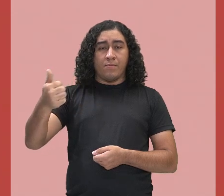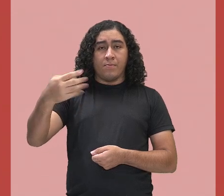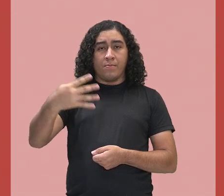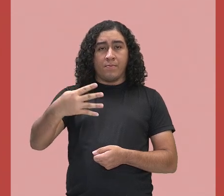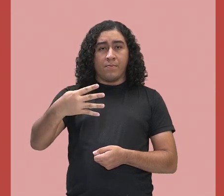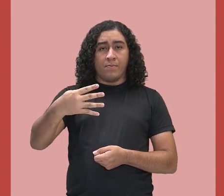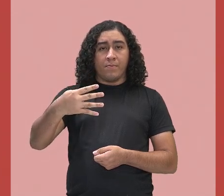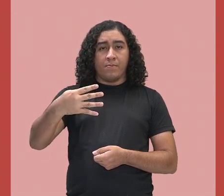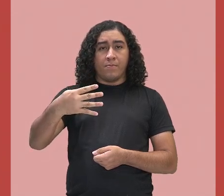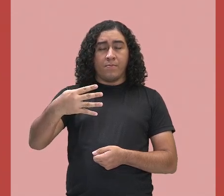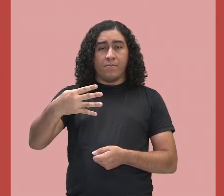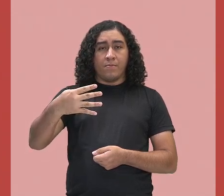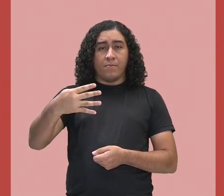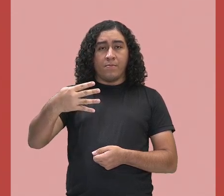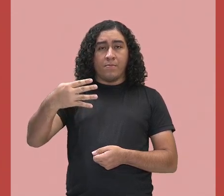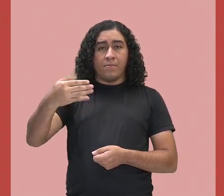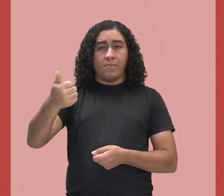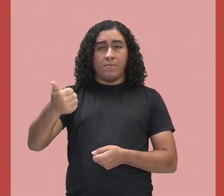14,